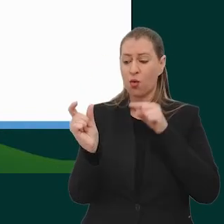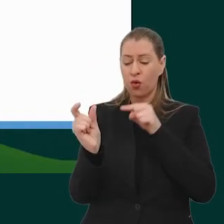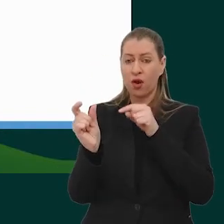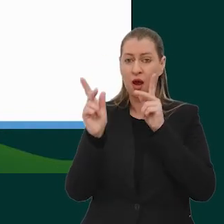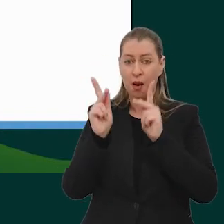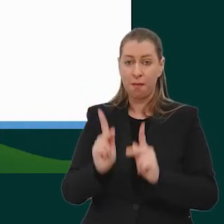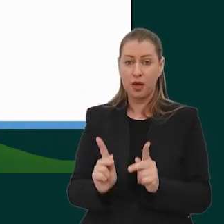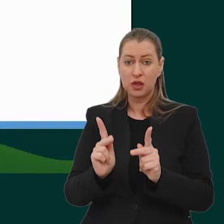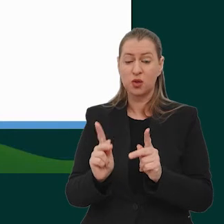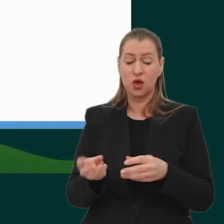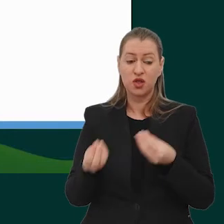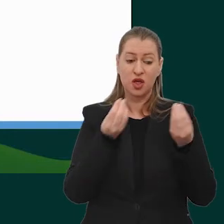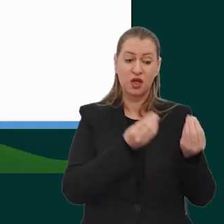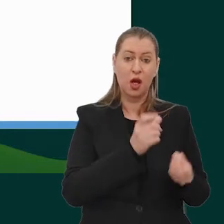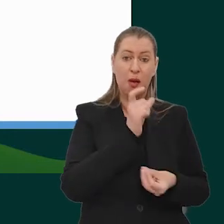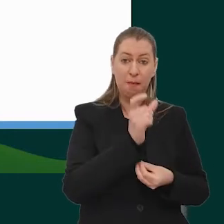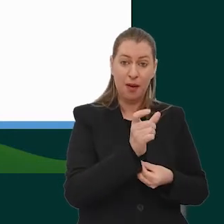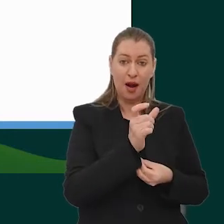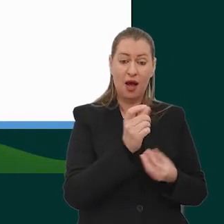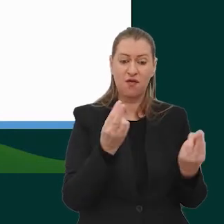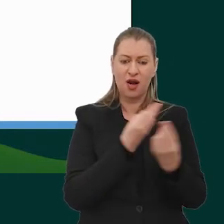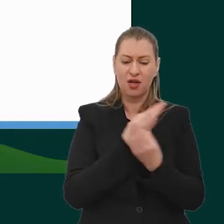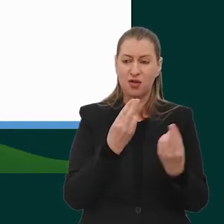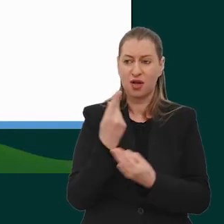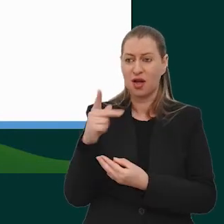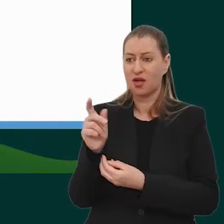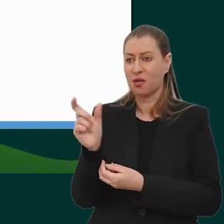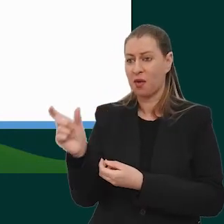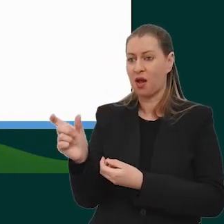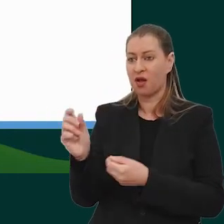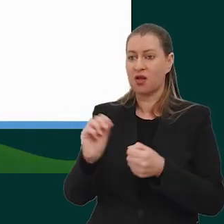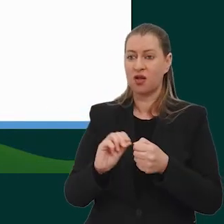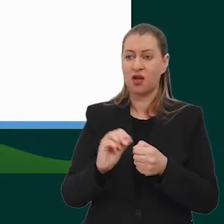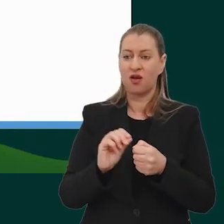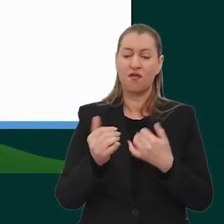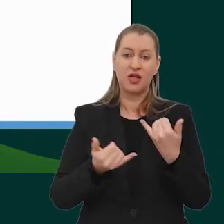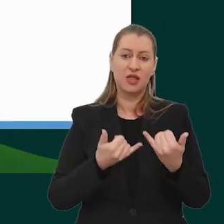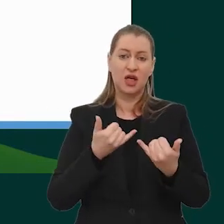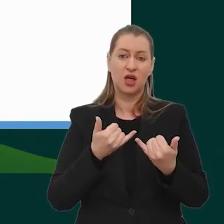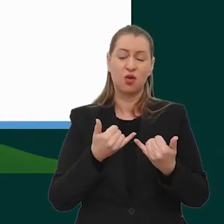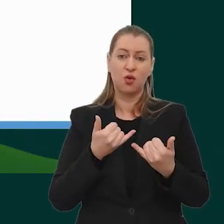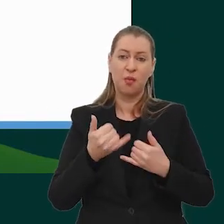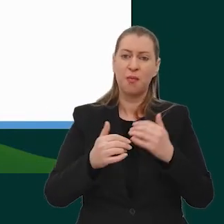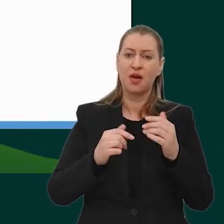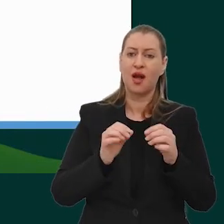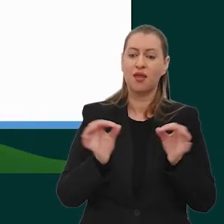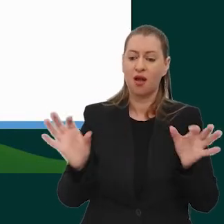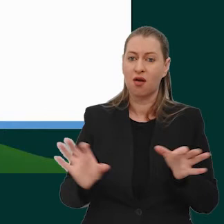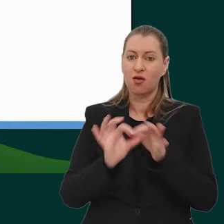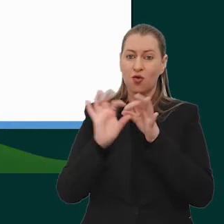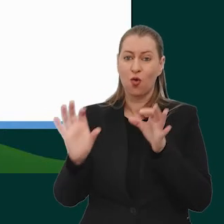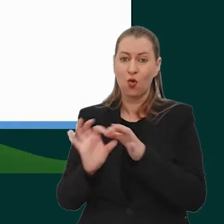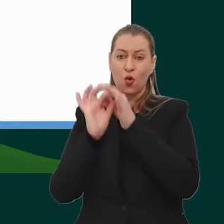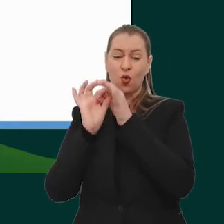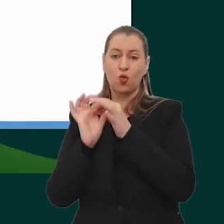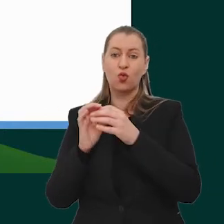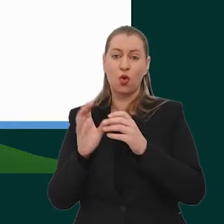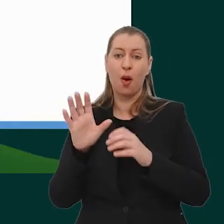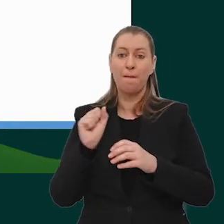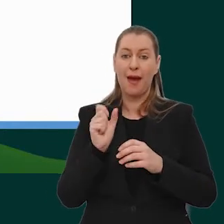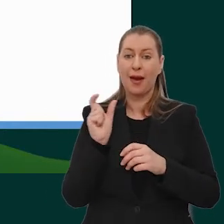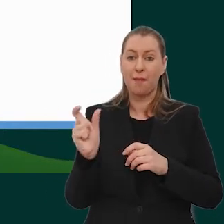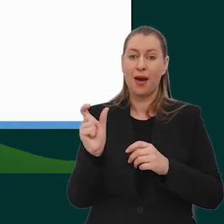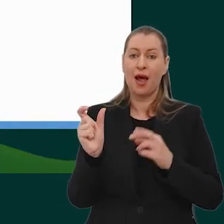pessoa seguinte tinha que dar uma palavra relacionada à sua palavra. Então você ia fazendo aquele infindável jogo que era pegar